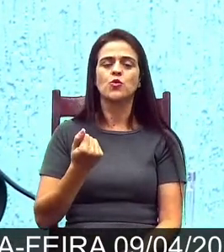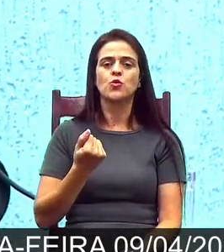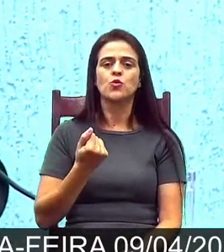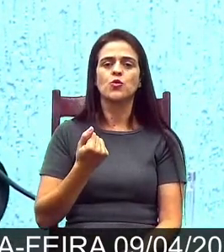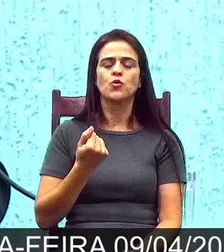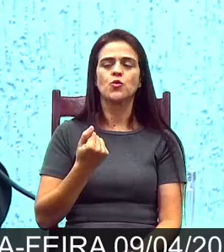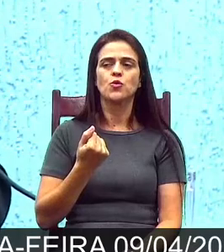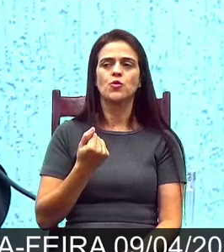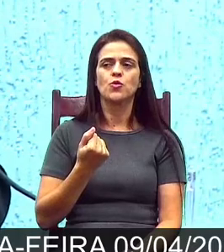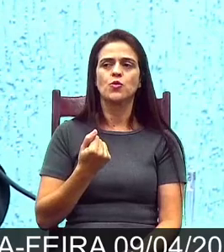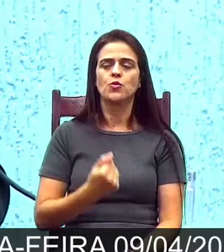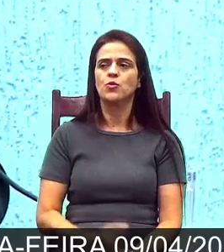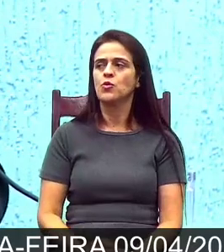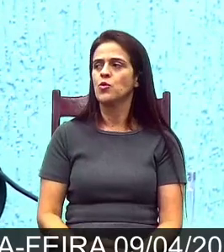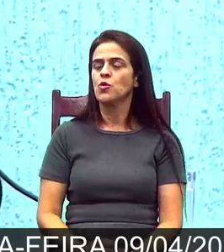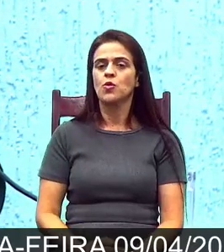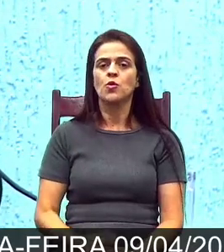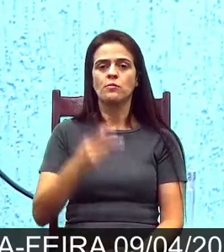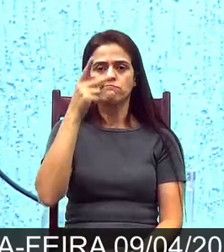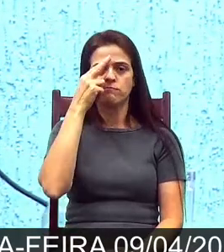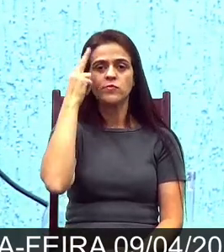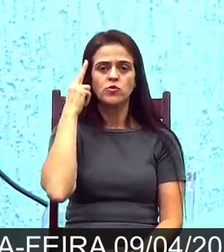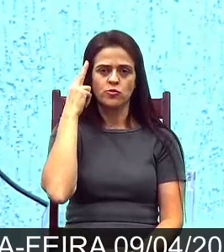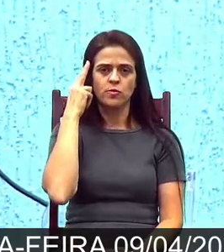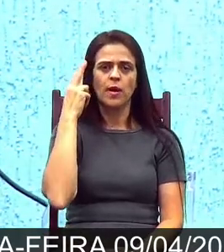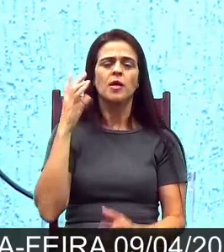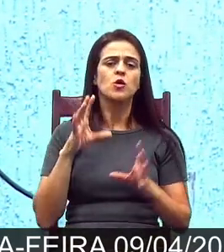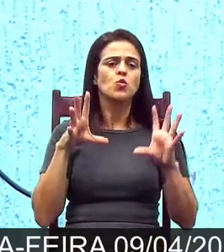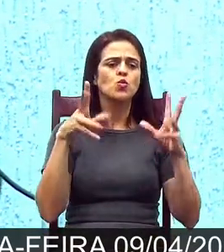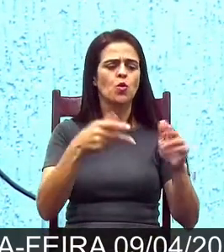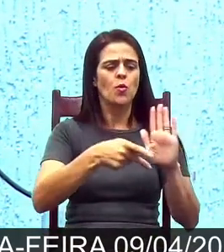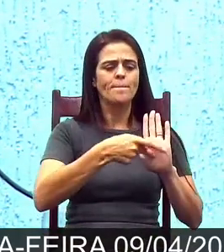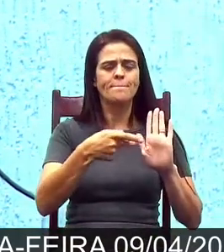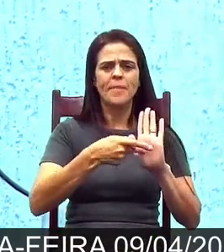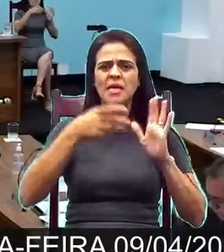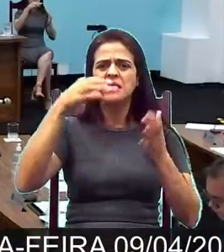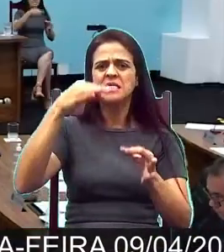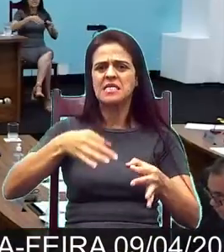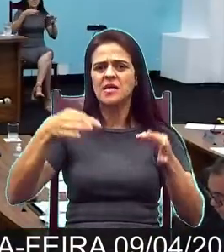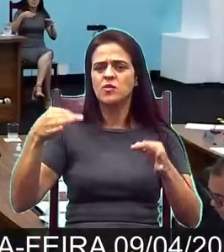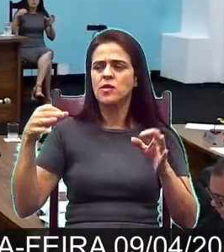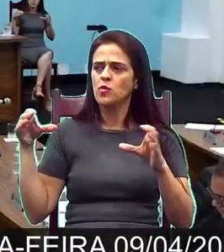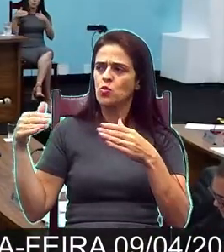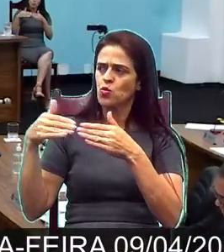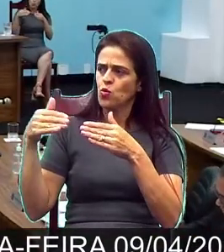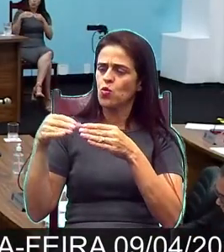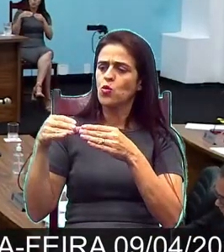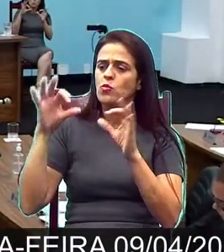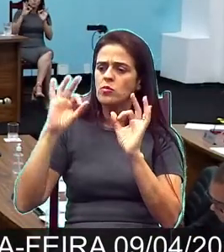e os pareceres todos favoráveis, senhor presidente.